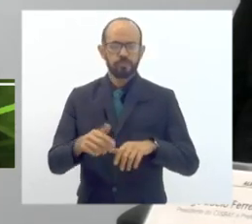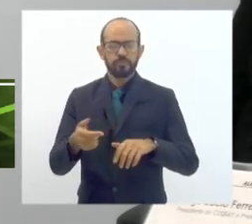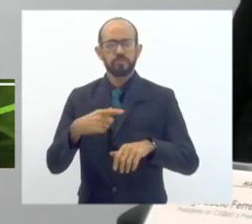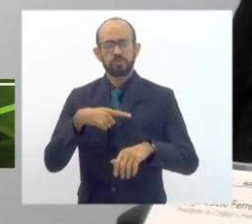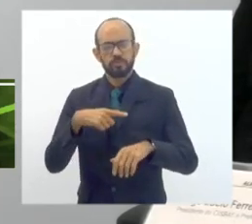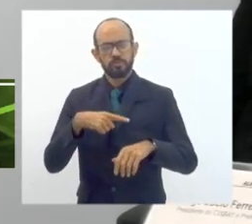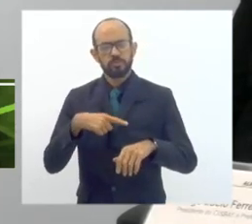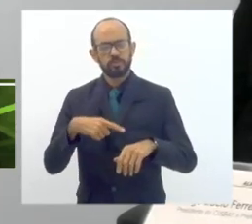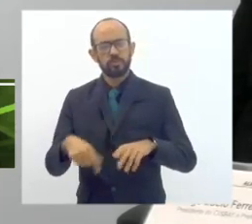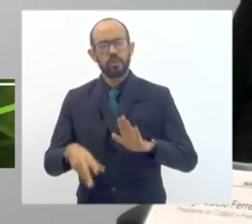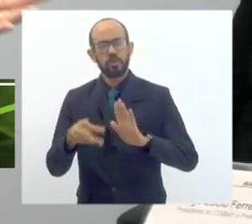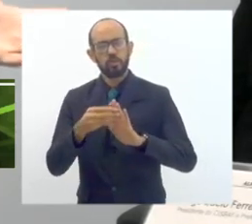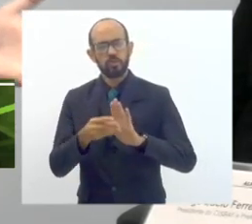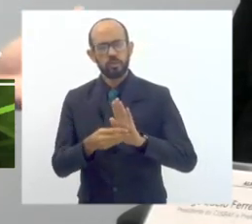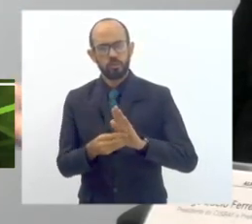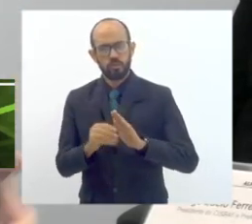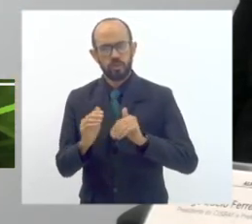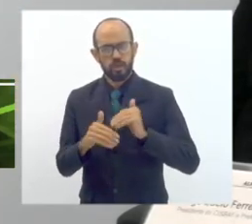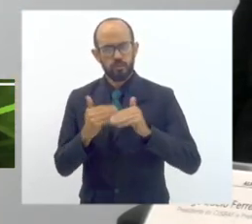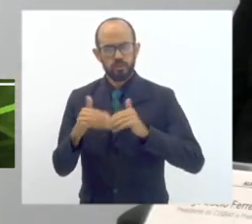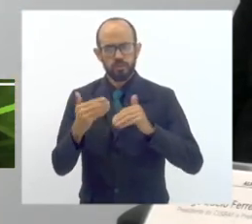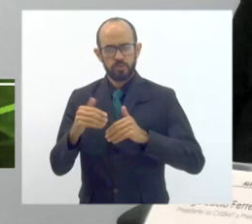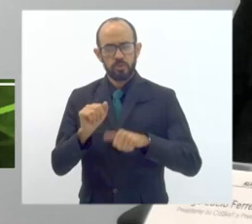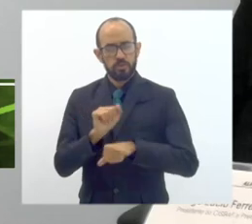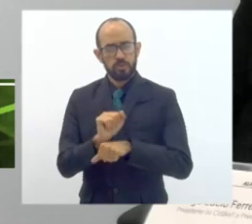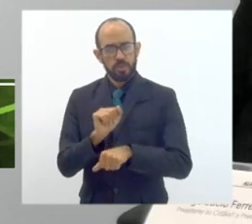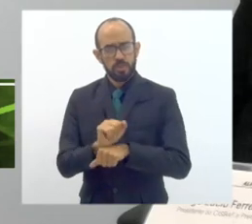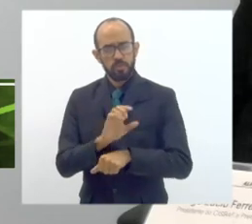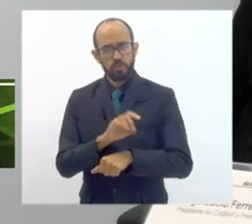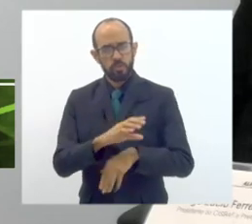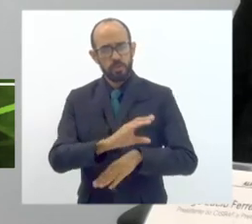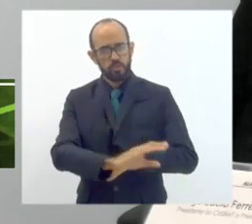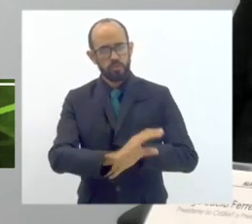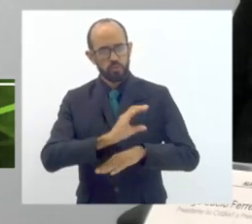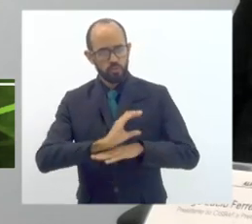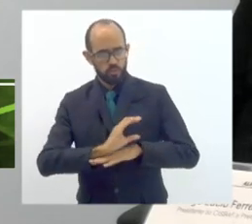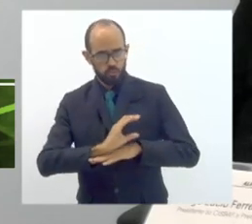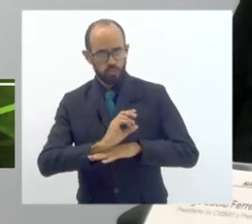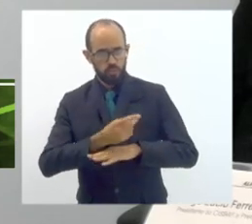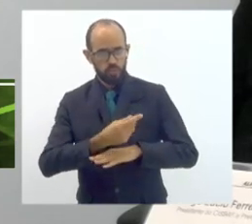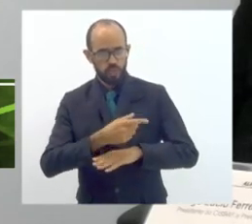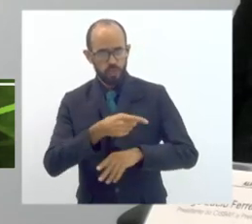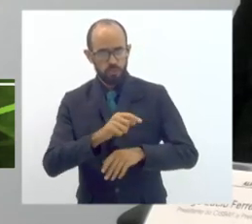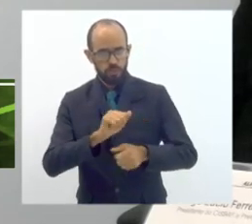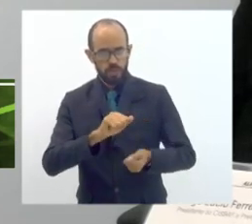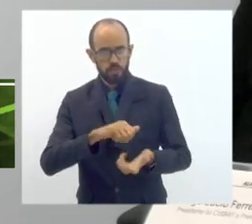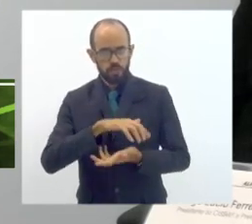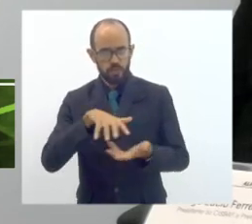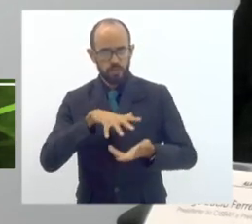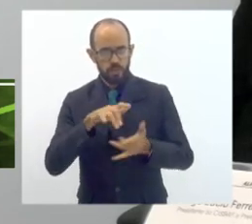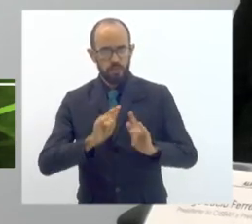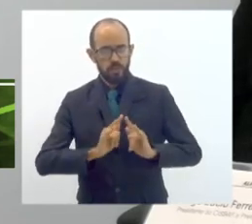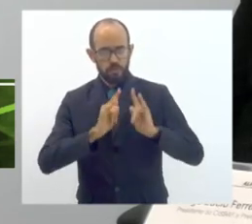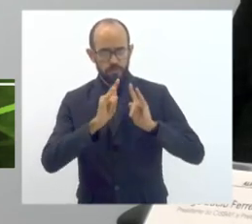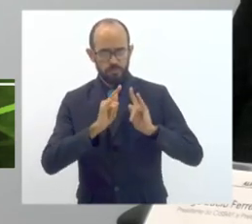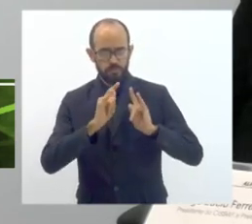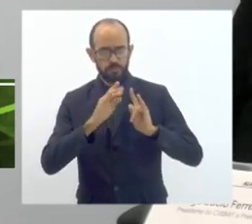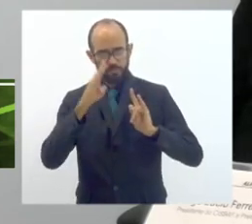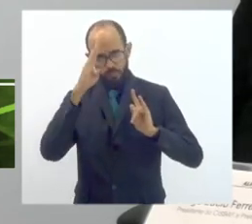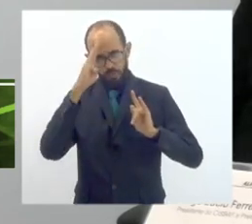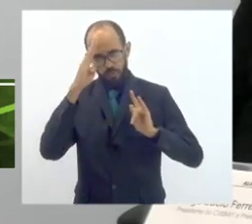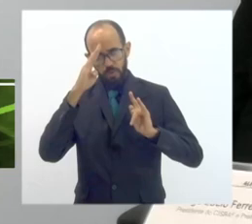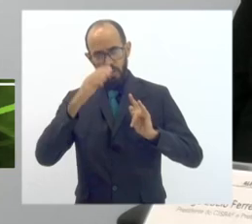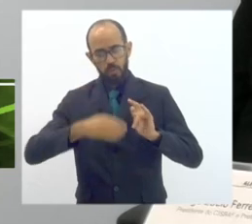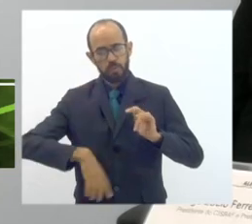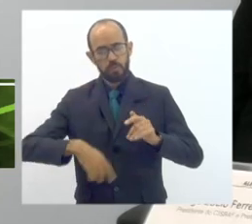SES, esperamos, obviamente, os recursos para a gente poder realmente ampliar aquela sede que nós tivemos para um prédio de